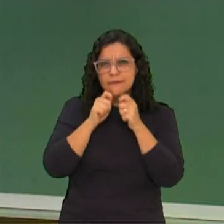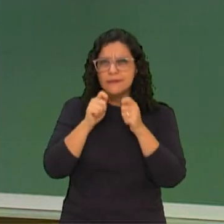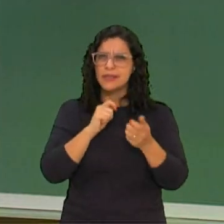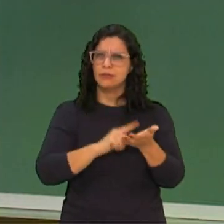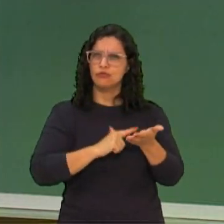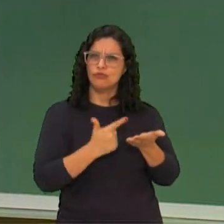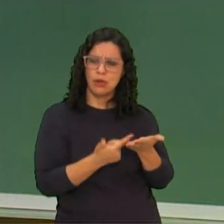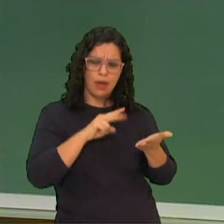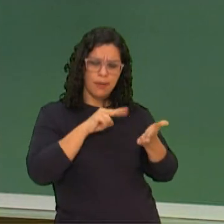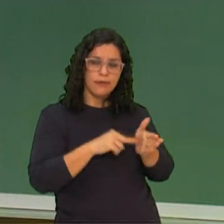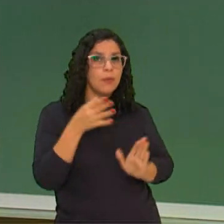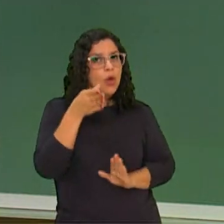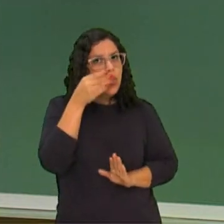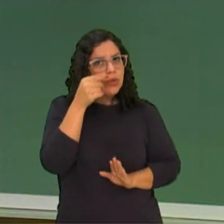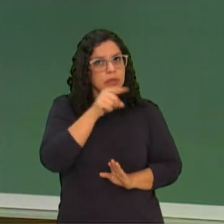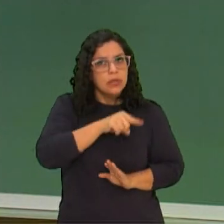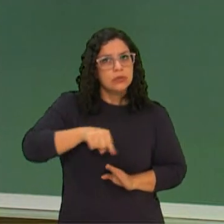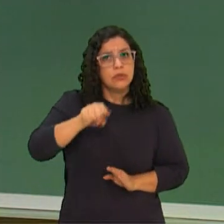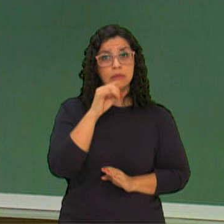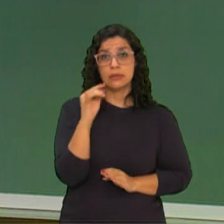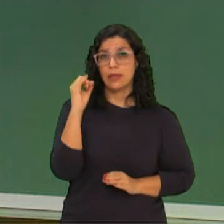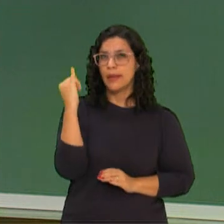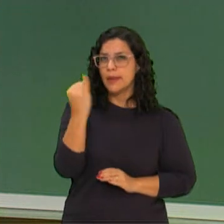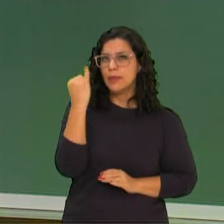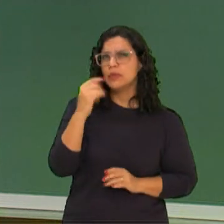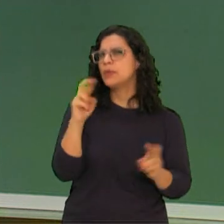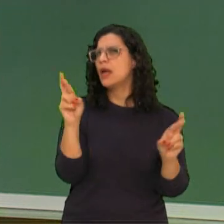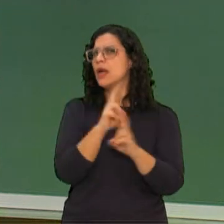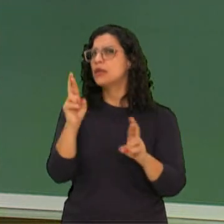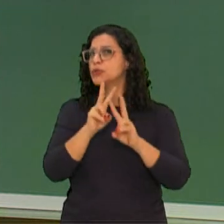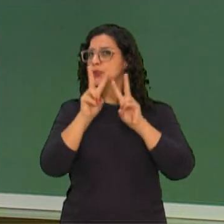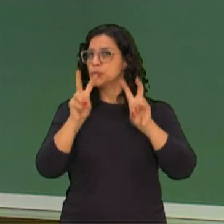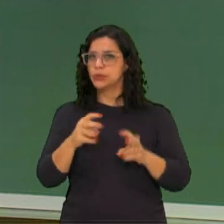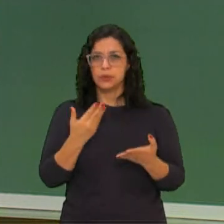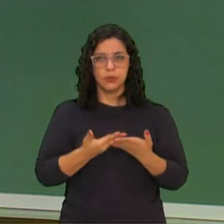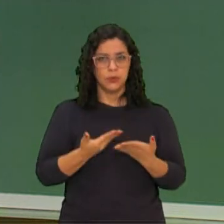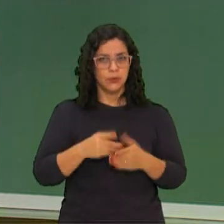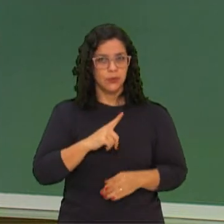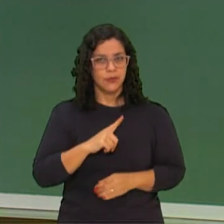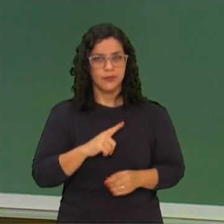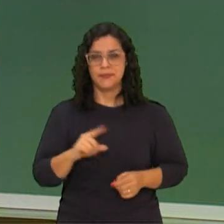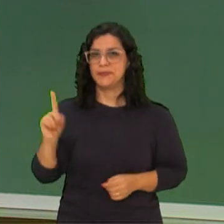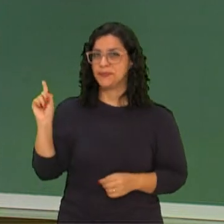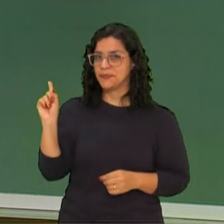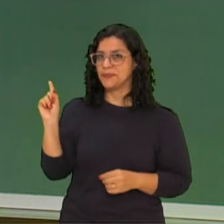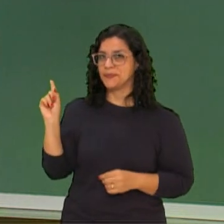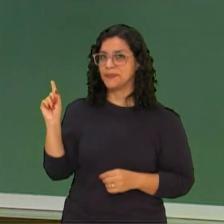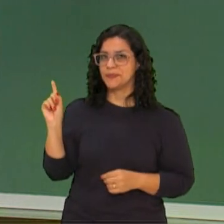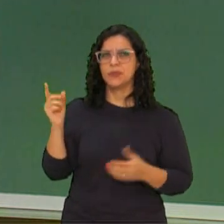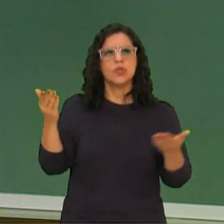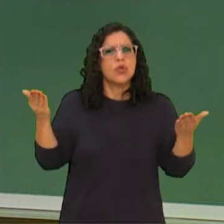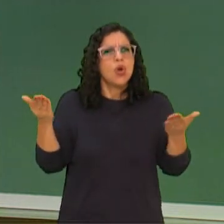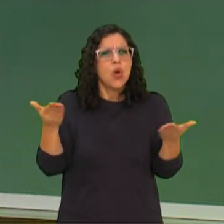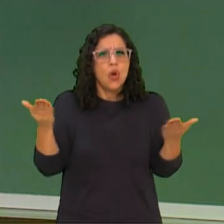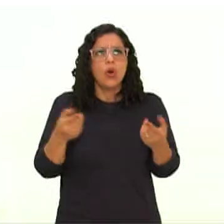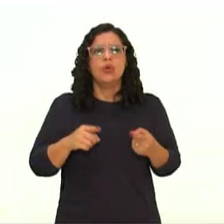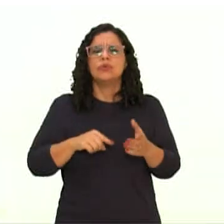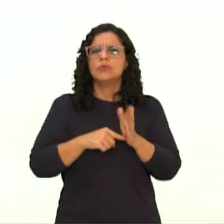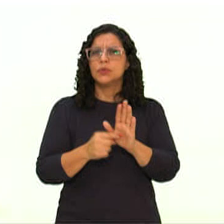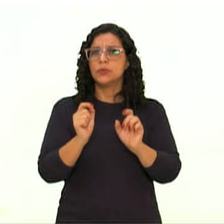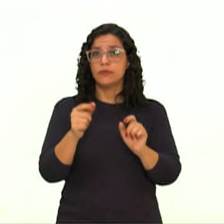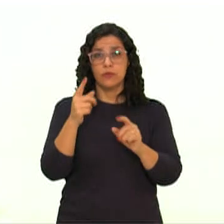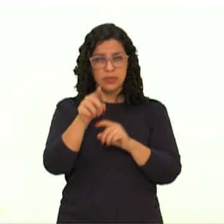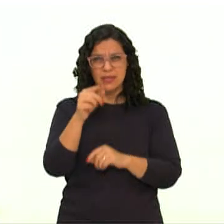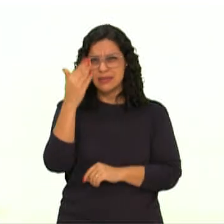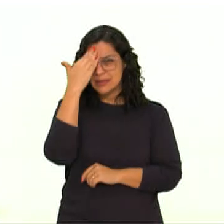uma curiosidade que é sempre importante para a gente tentar fazer relação com o assunto que a gente está trabalhando. Beleza, o que eu trouxe aqui?